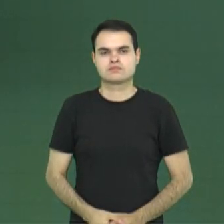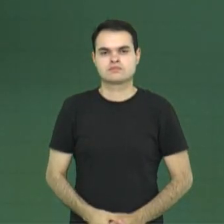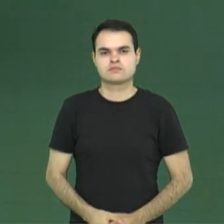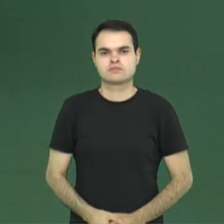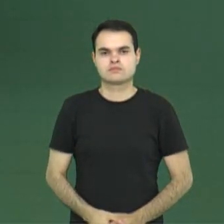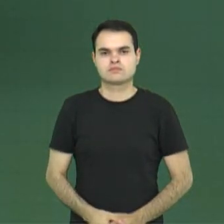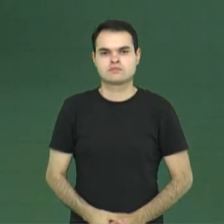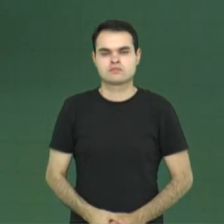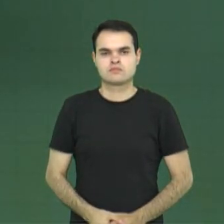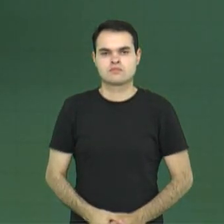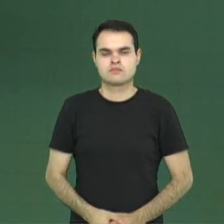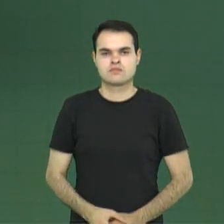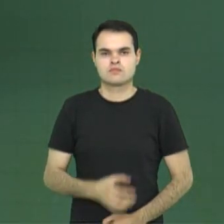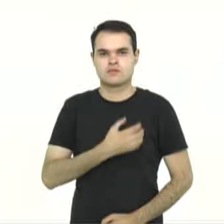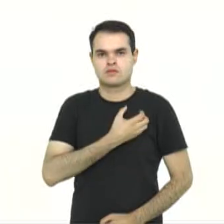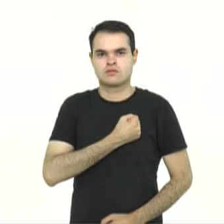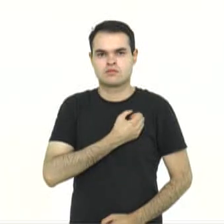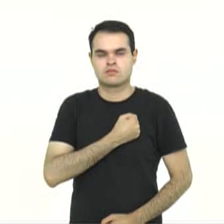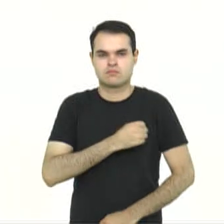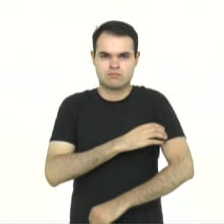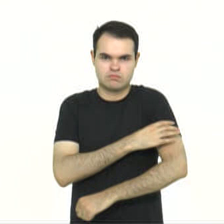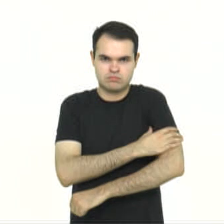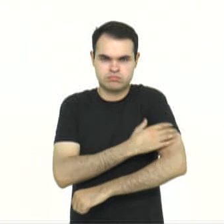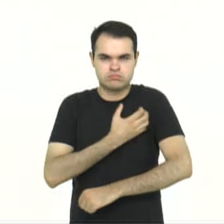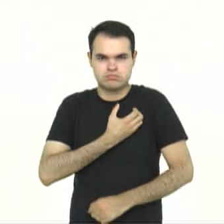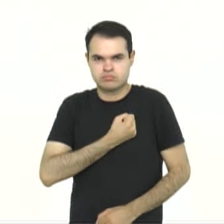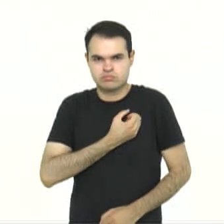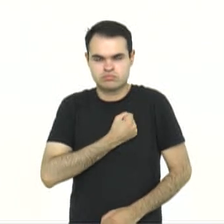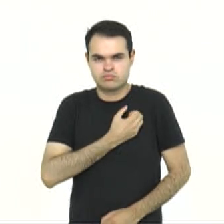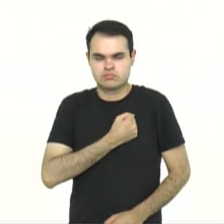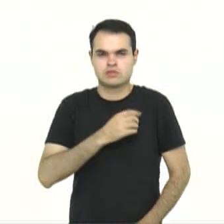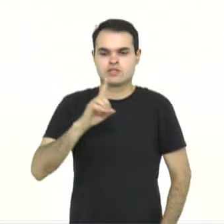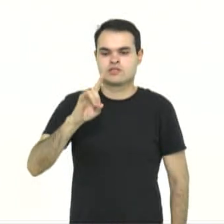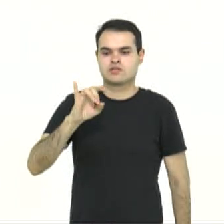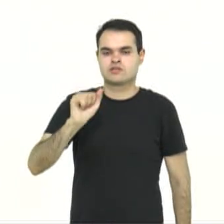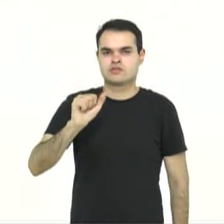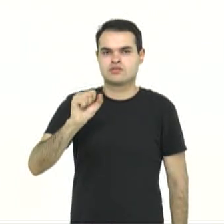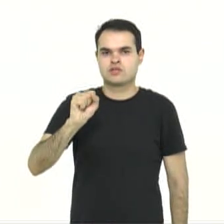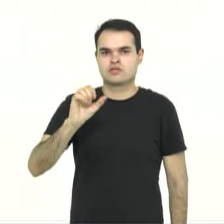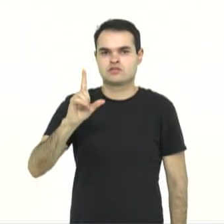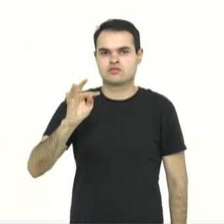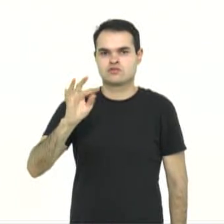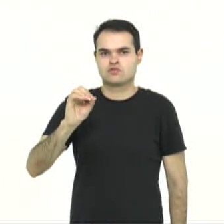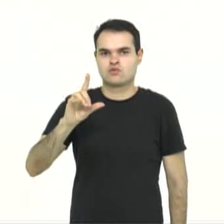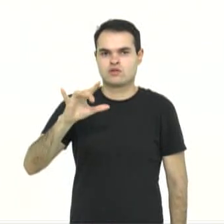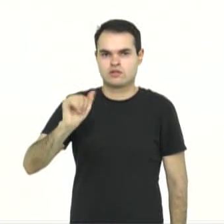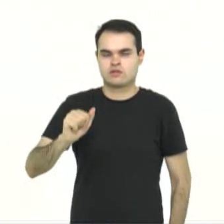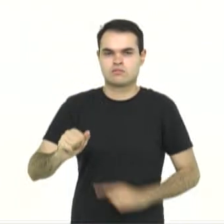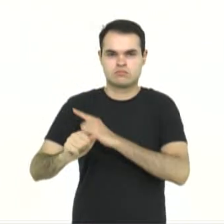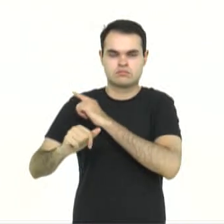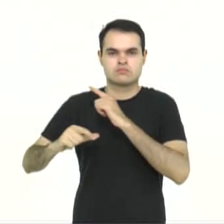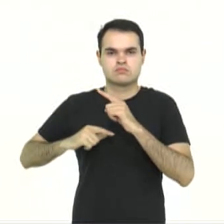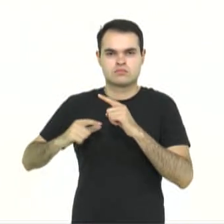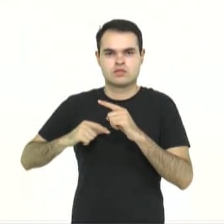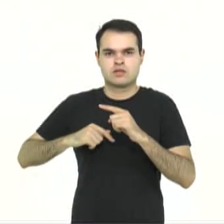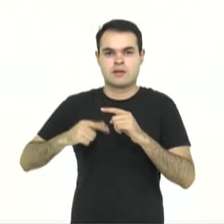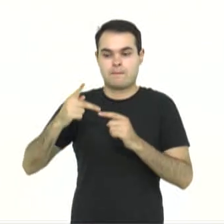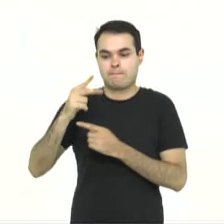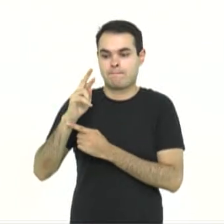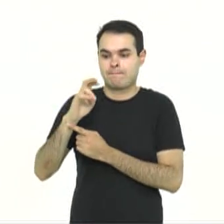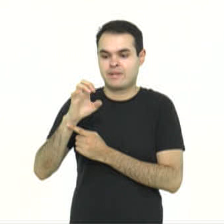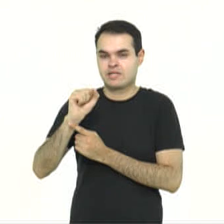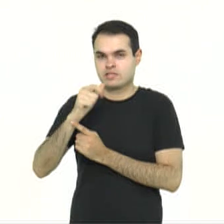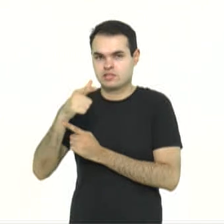A pressão arterial diastólica é geralmente em torno de 80 milímetros de mercúrio e a sistólica